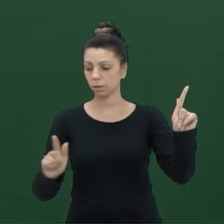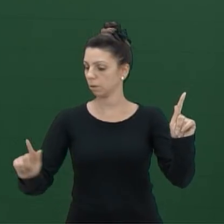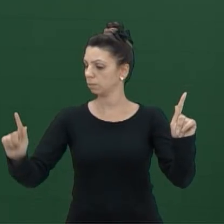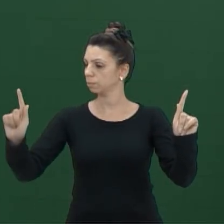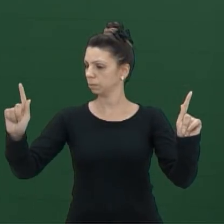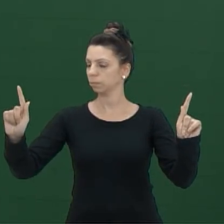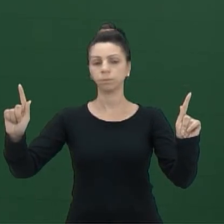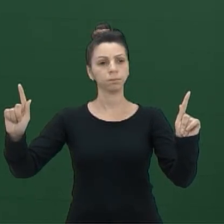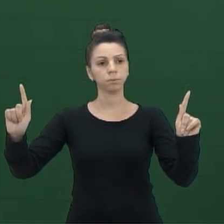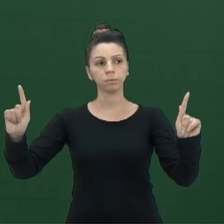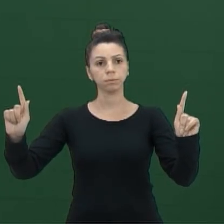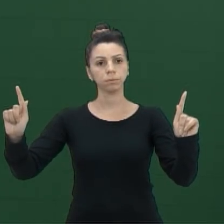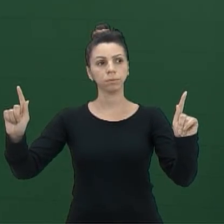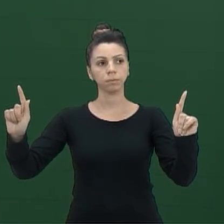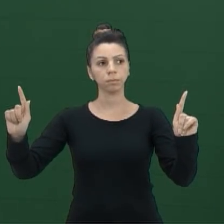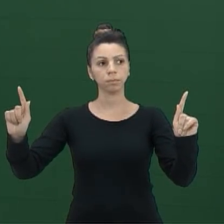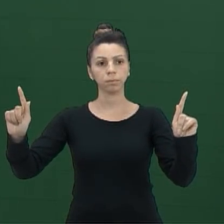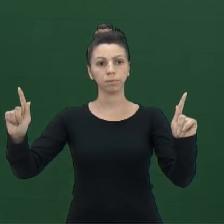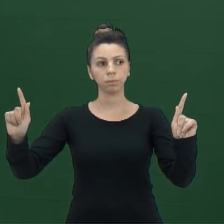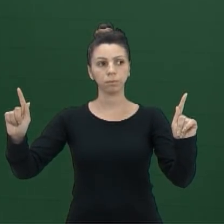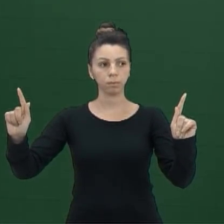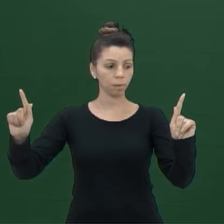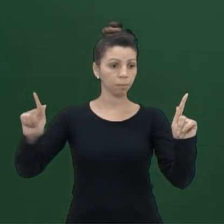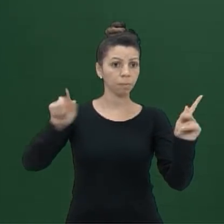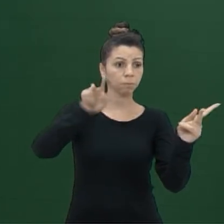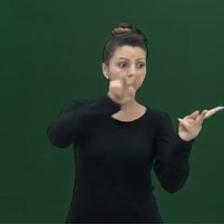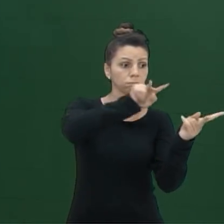ter que transformar de novo quilograma